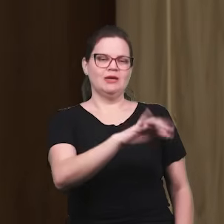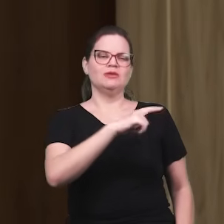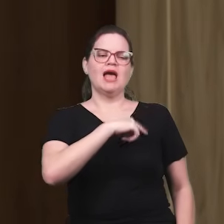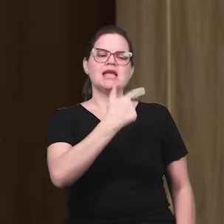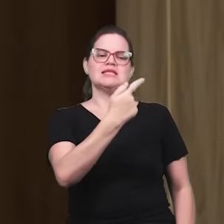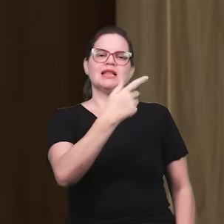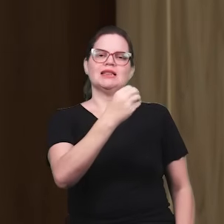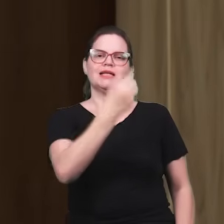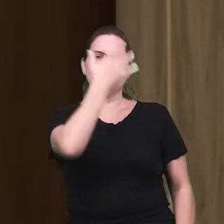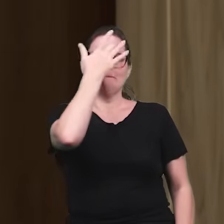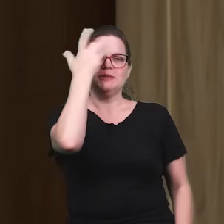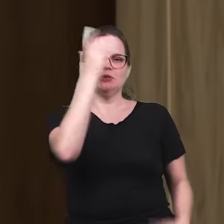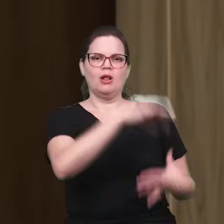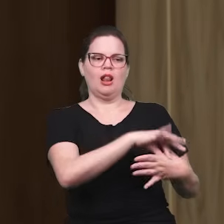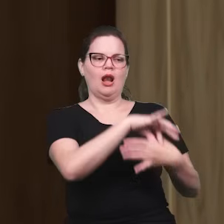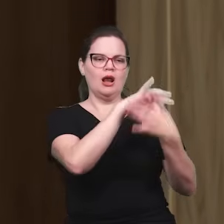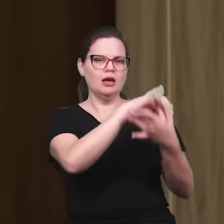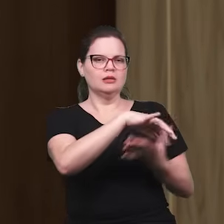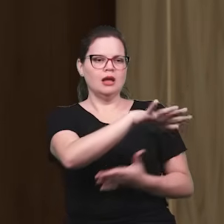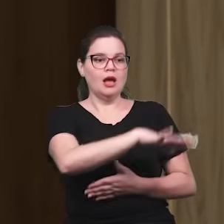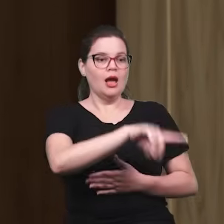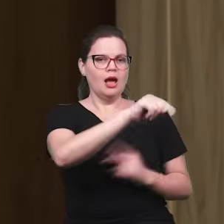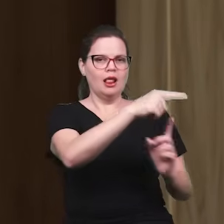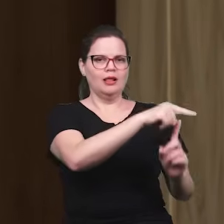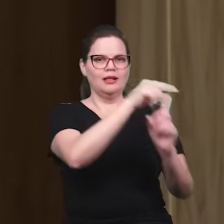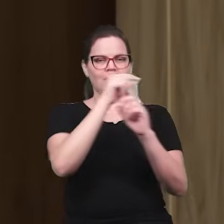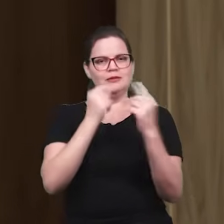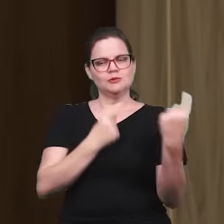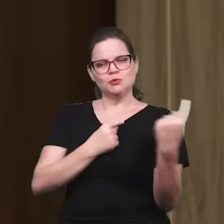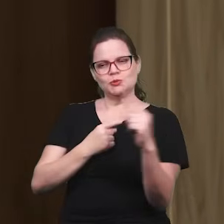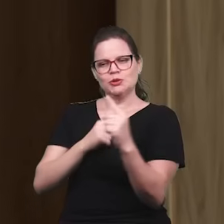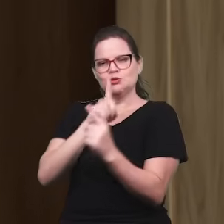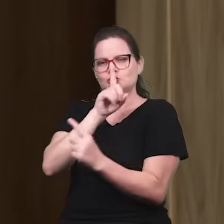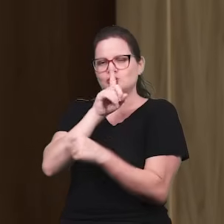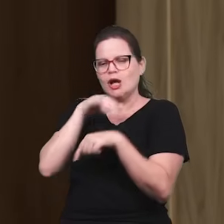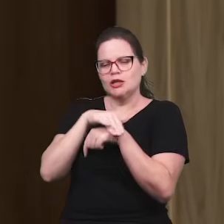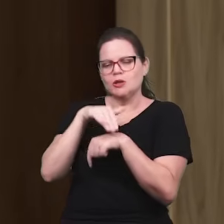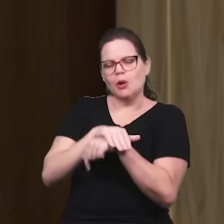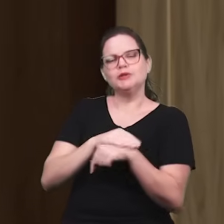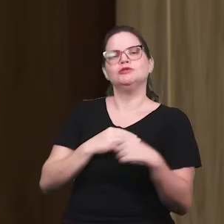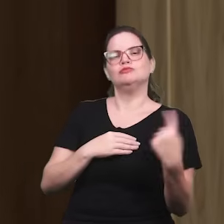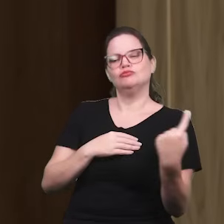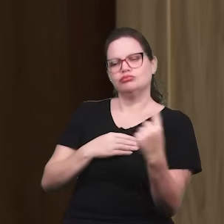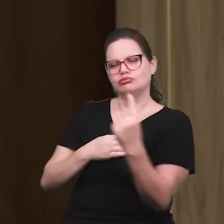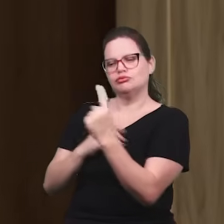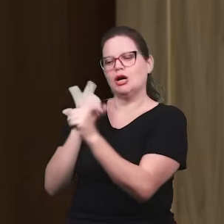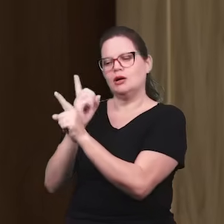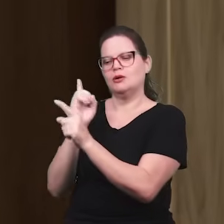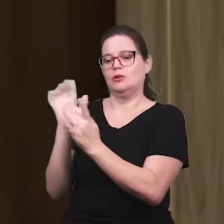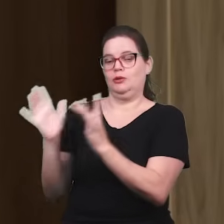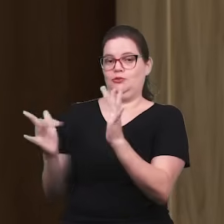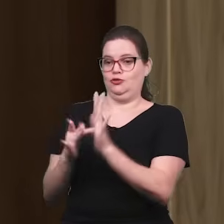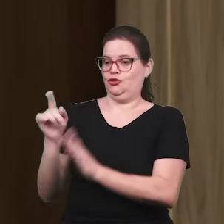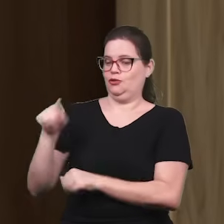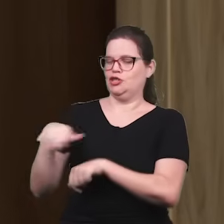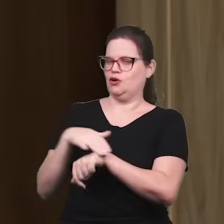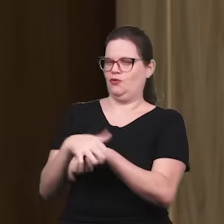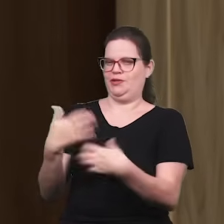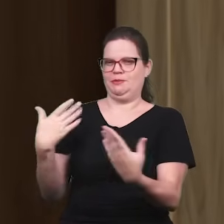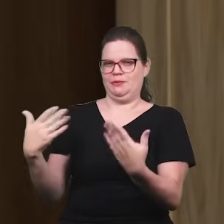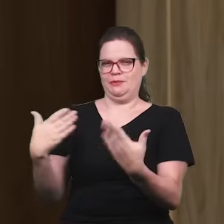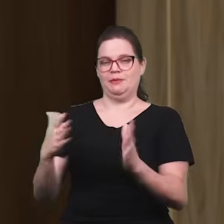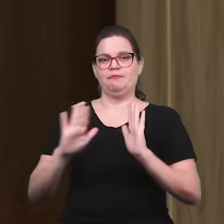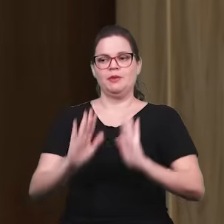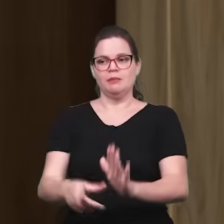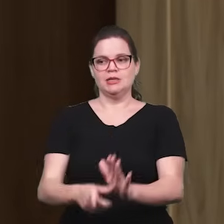noite, então, ter com o Senhor Jesus, e vem esse diálogo aqui. E eu queria, antes